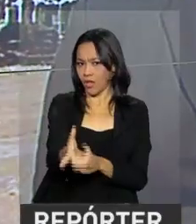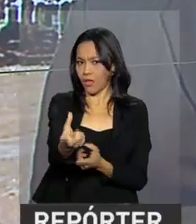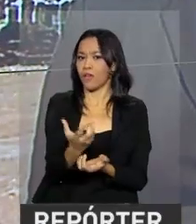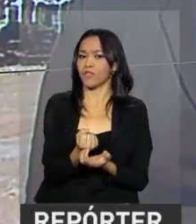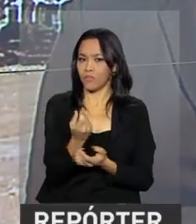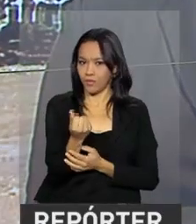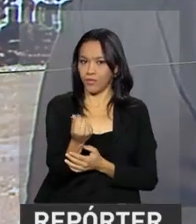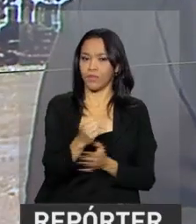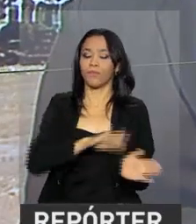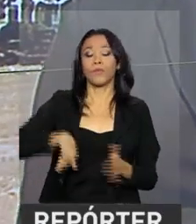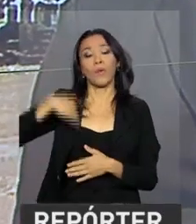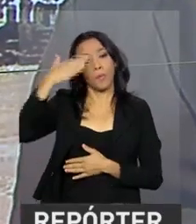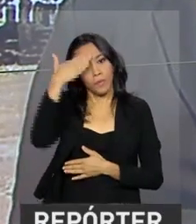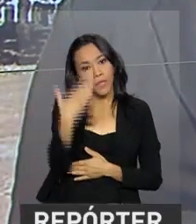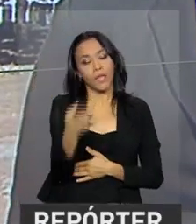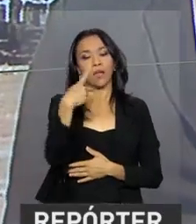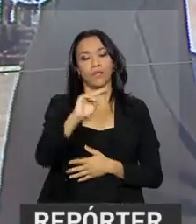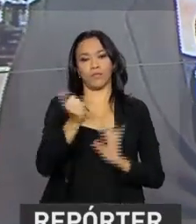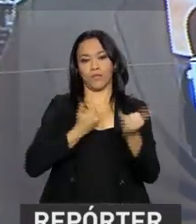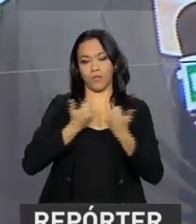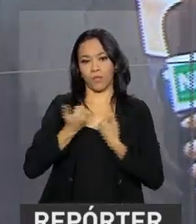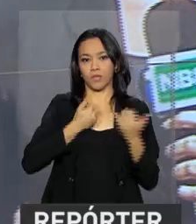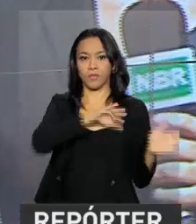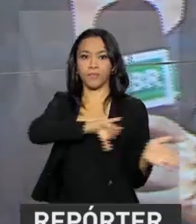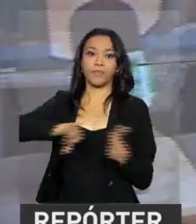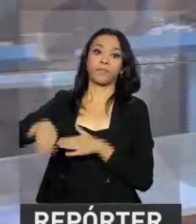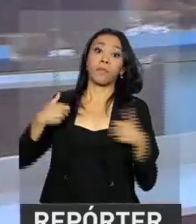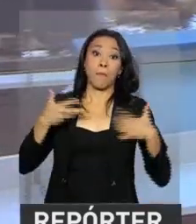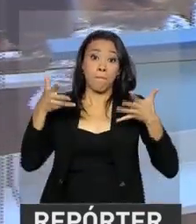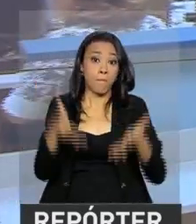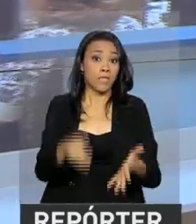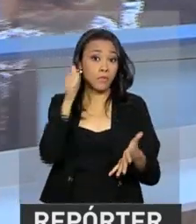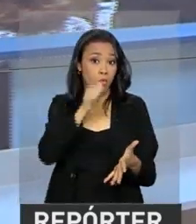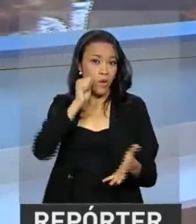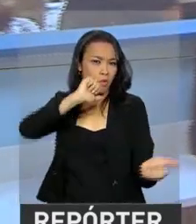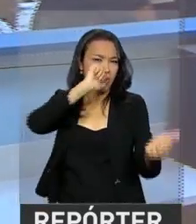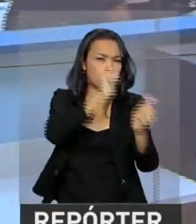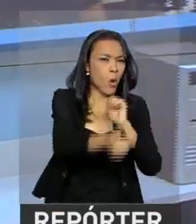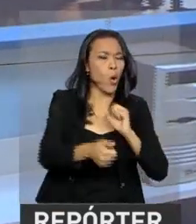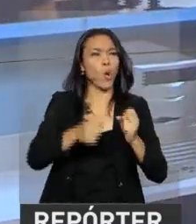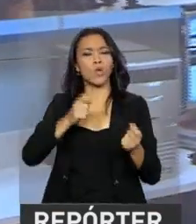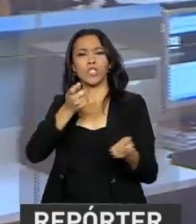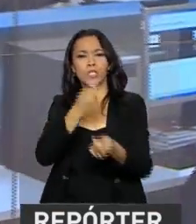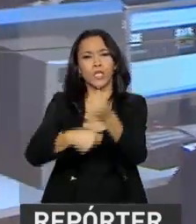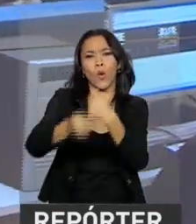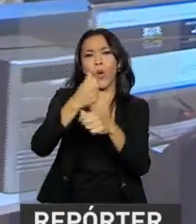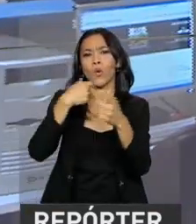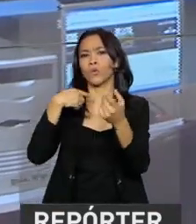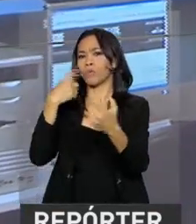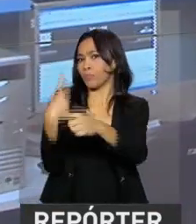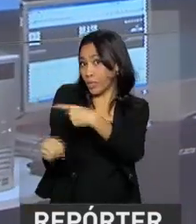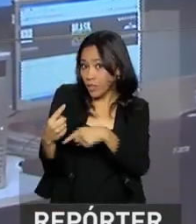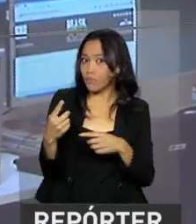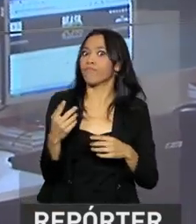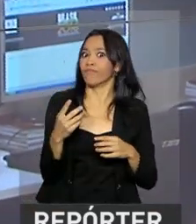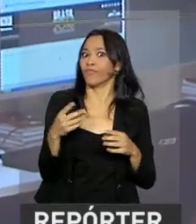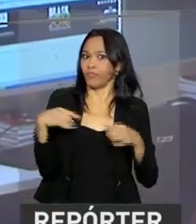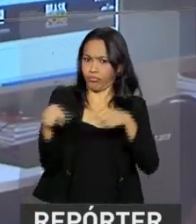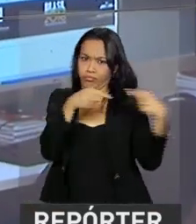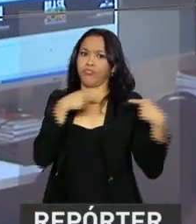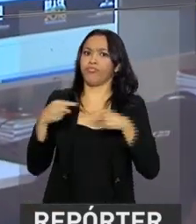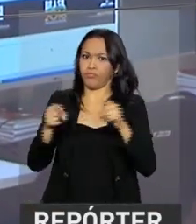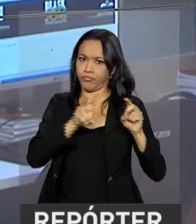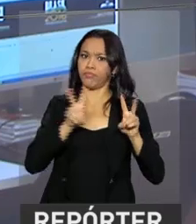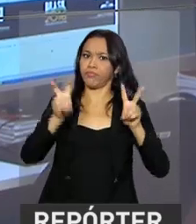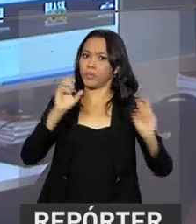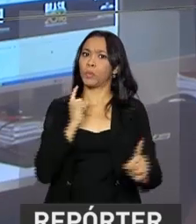Obrigada, Gabriela, pelas suas informações ao vivo. A participação da mulher no esporte, nos negócios e na política foi discutida em um